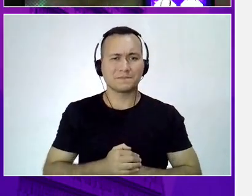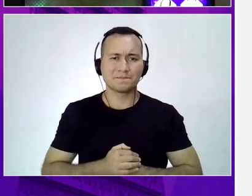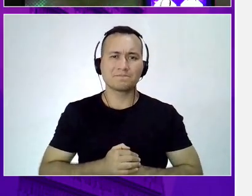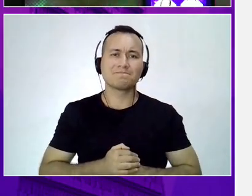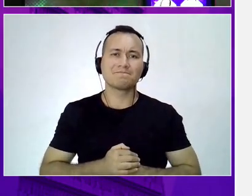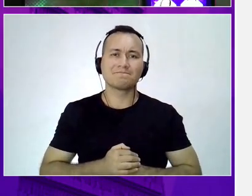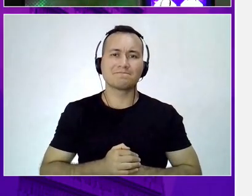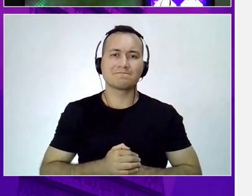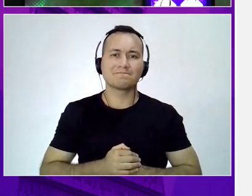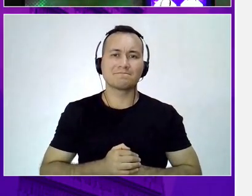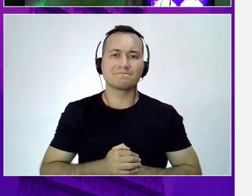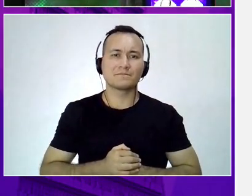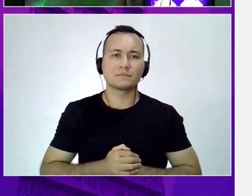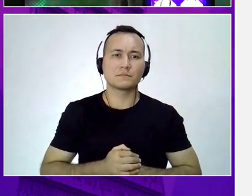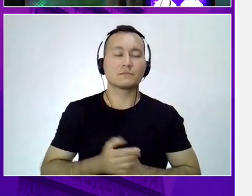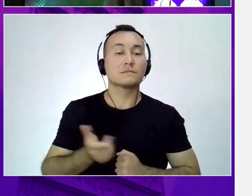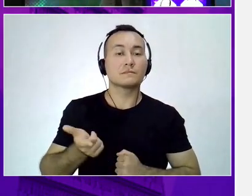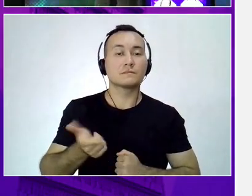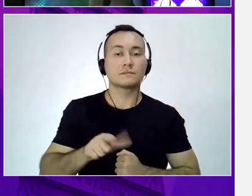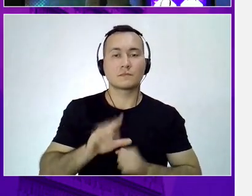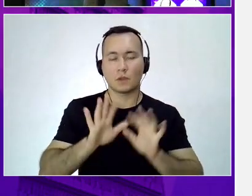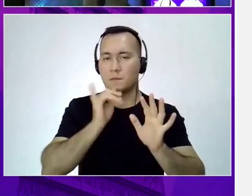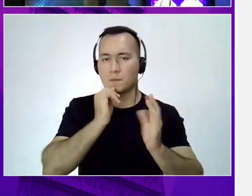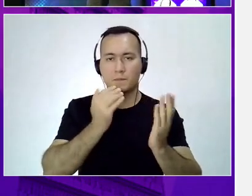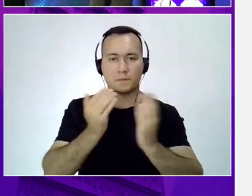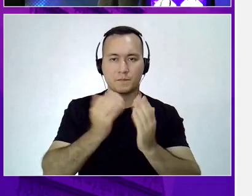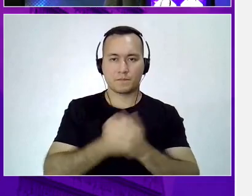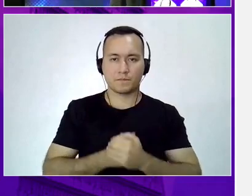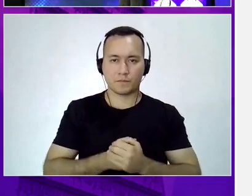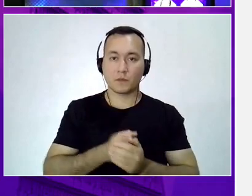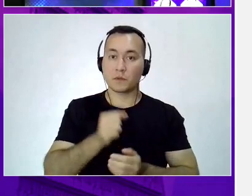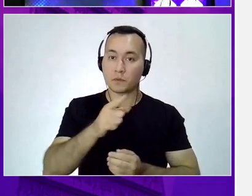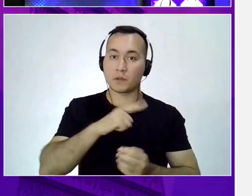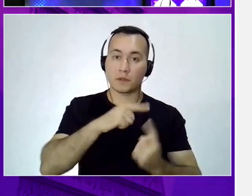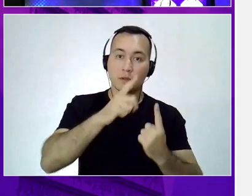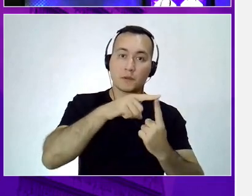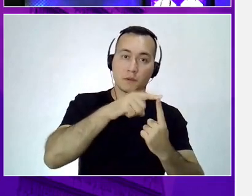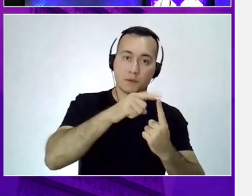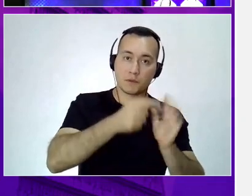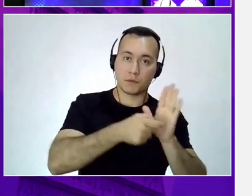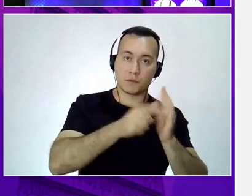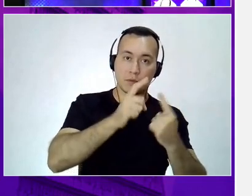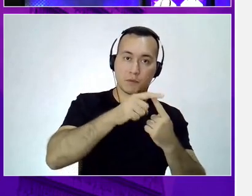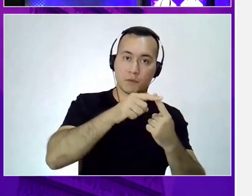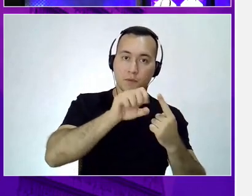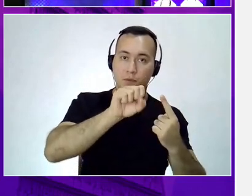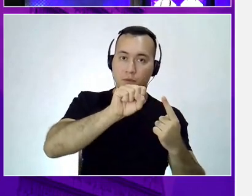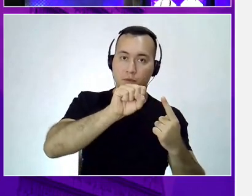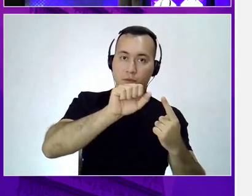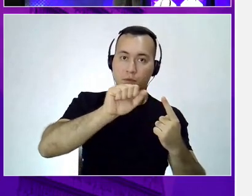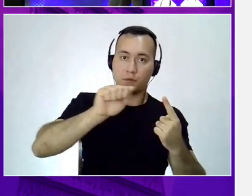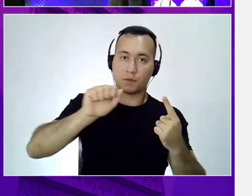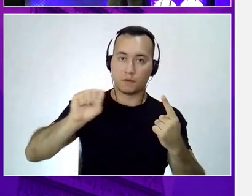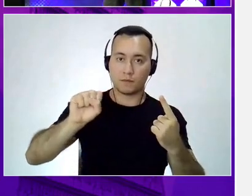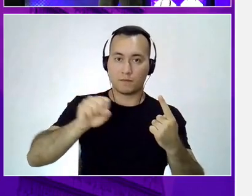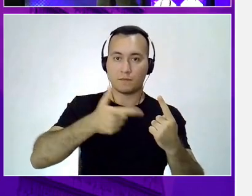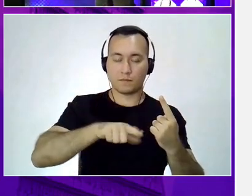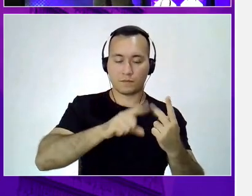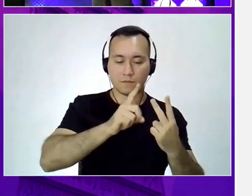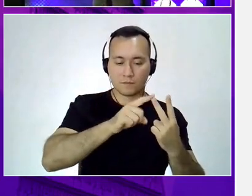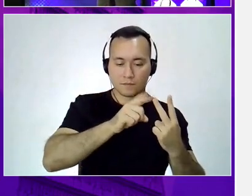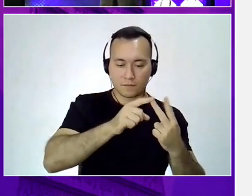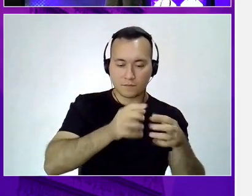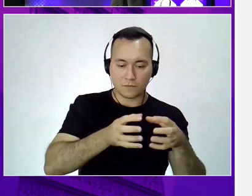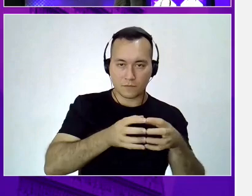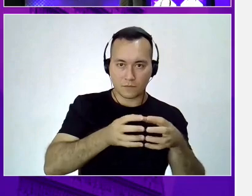aqui na apresentação. Mas vamos supor que eu tenho lá um software SaaS, eu tenho um time de mais ou menos 50 pessoas, 5 PMs com squads de 10